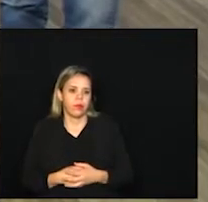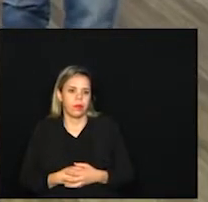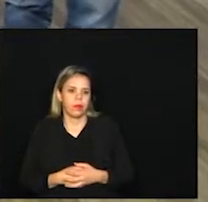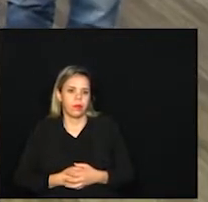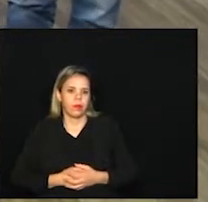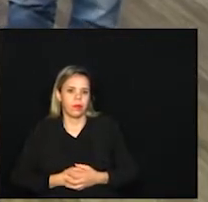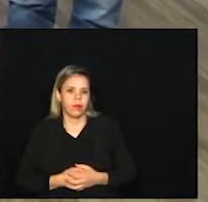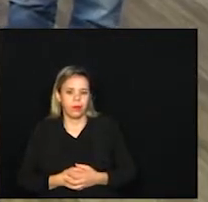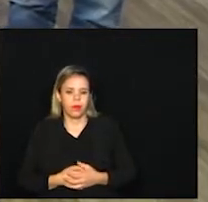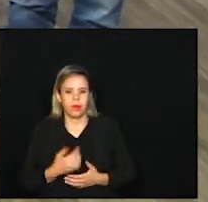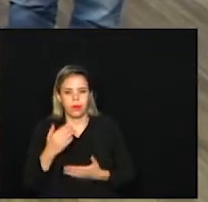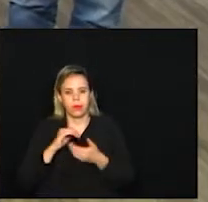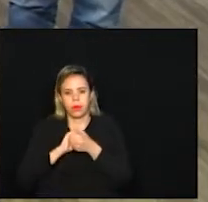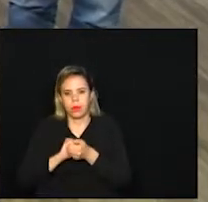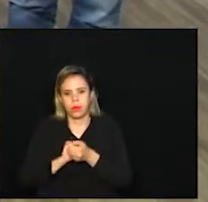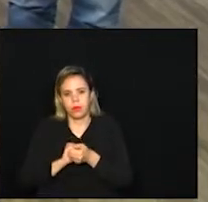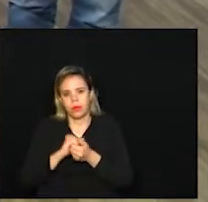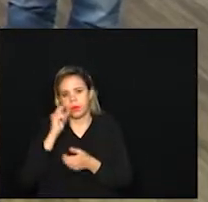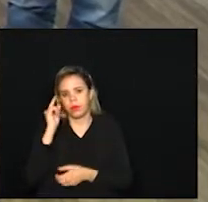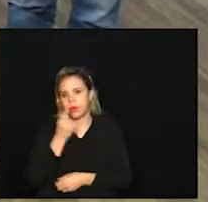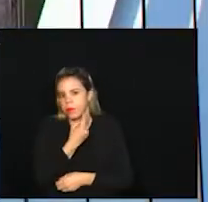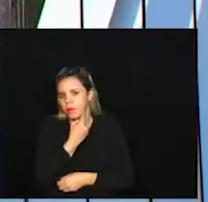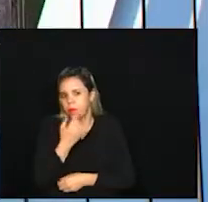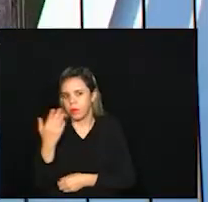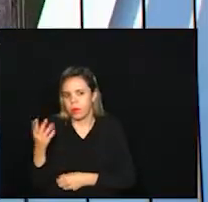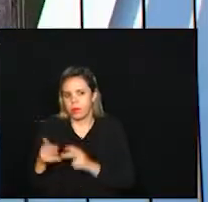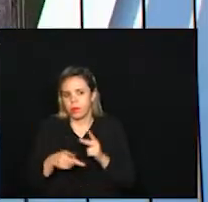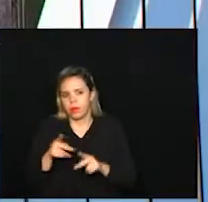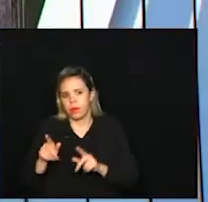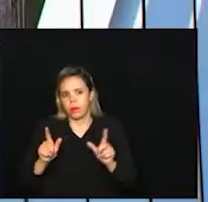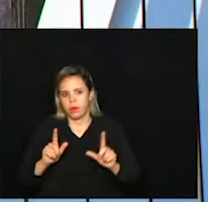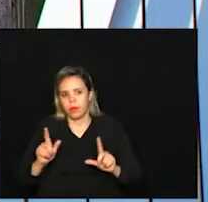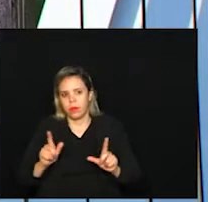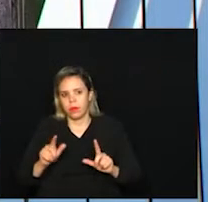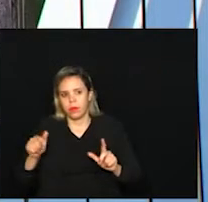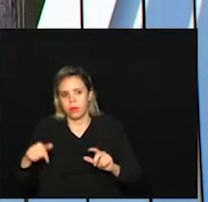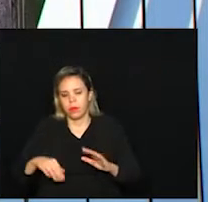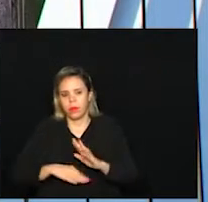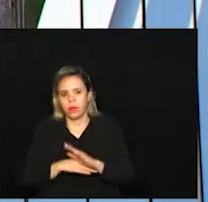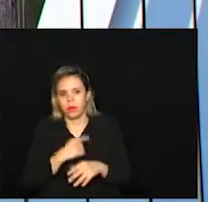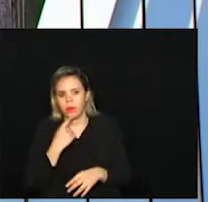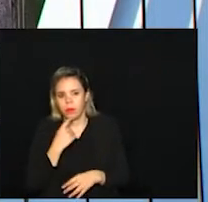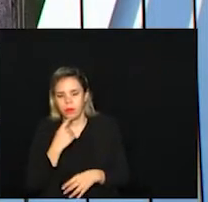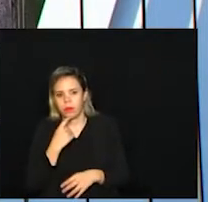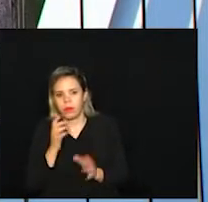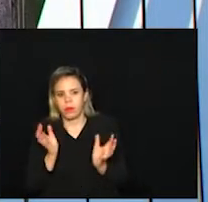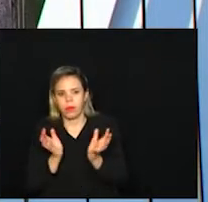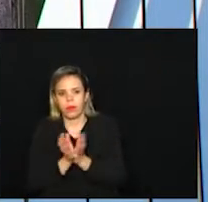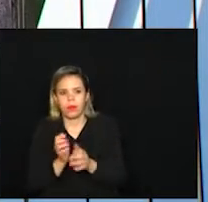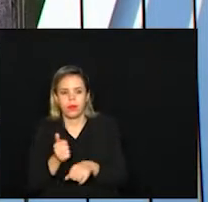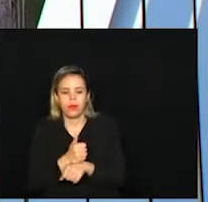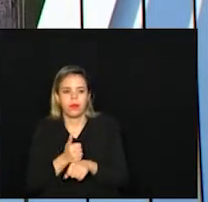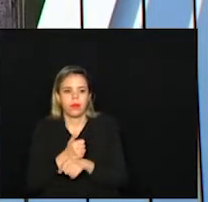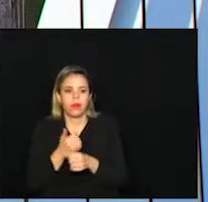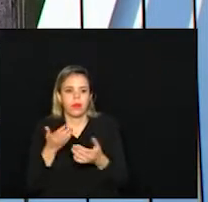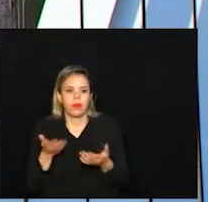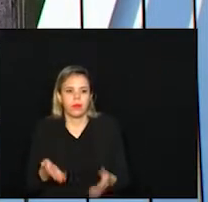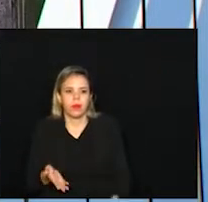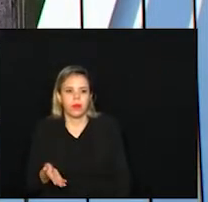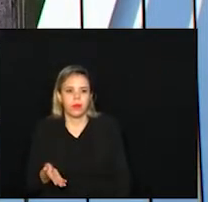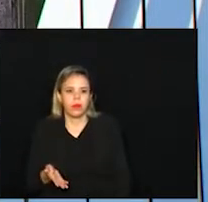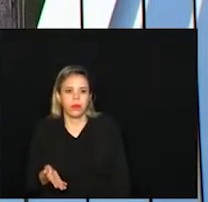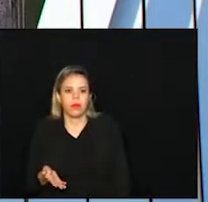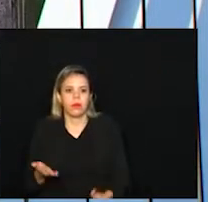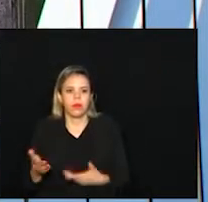colar quero cumprimentar a mina aos telespectadores aqui da TV Câmara EA equipe da TV Câmara